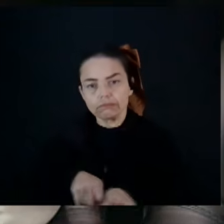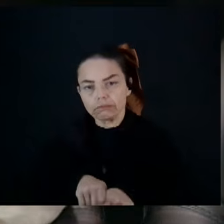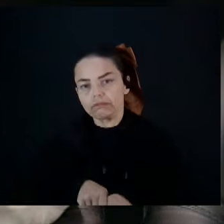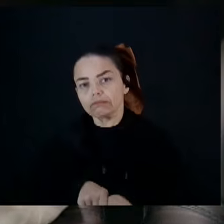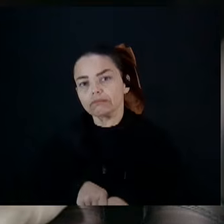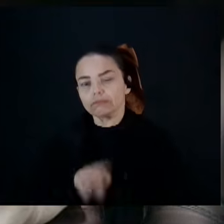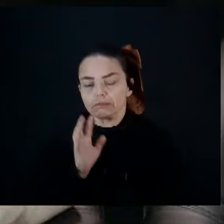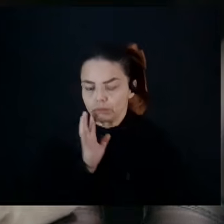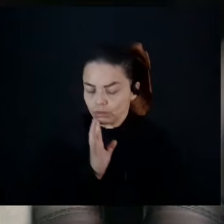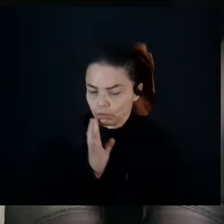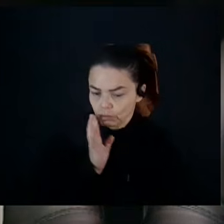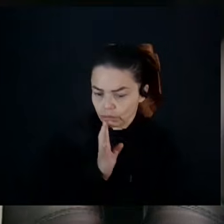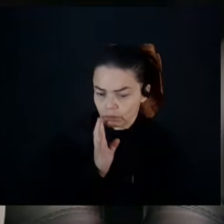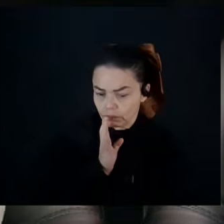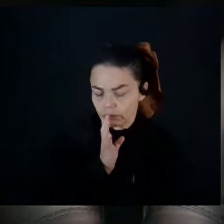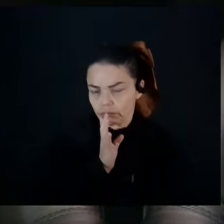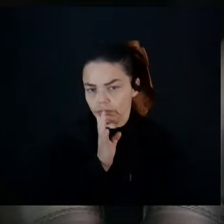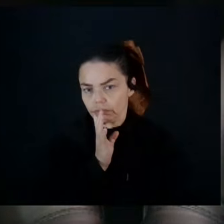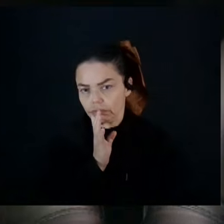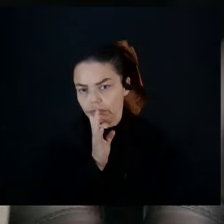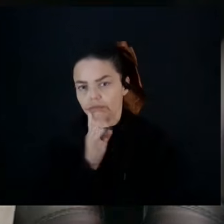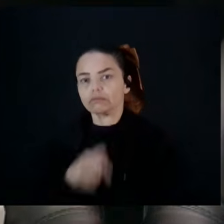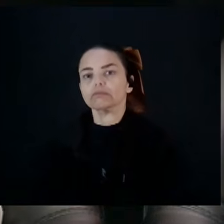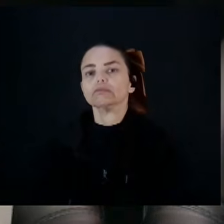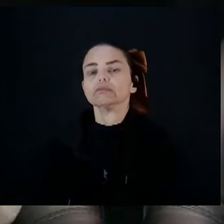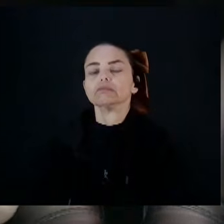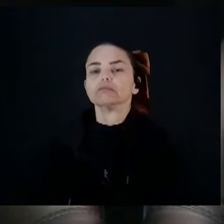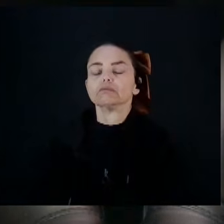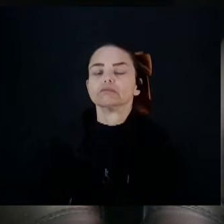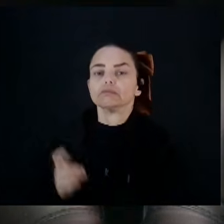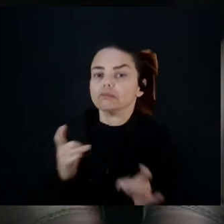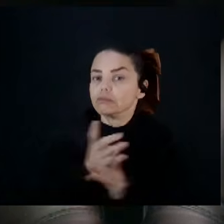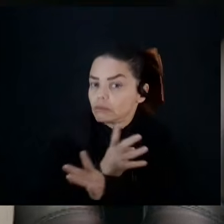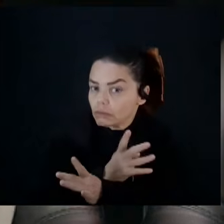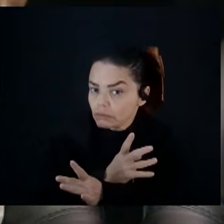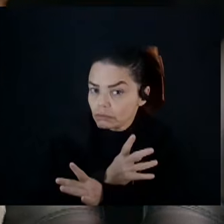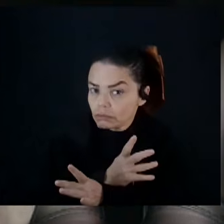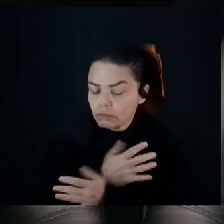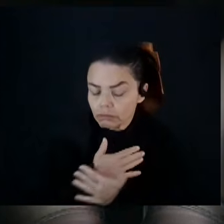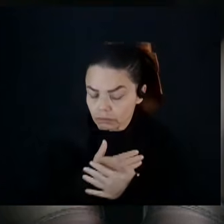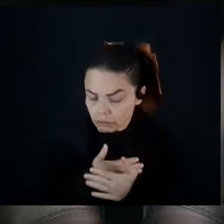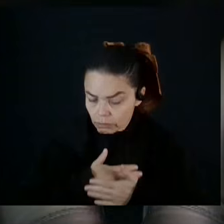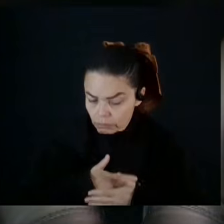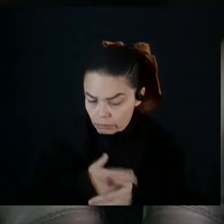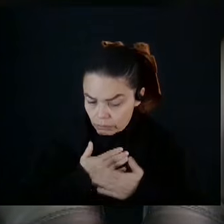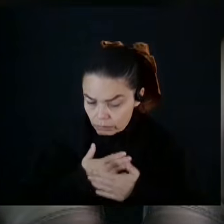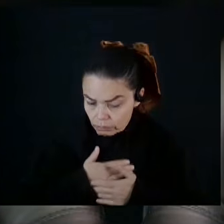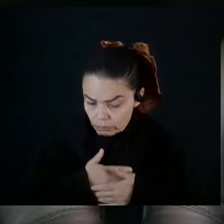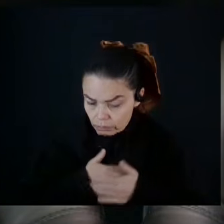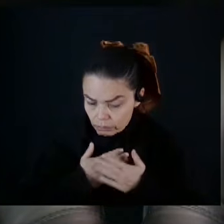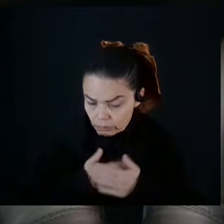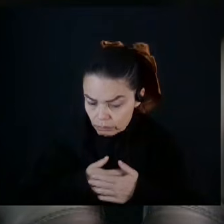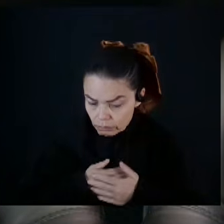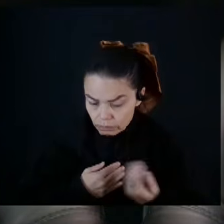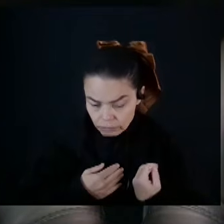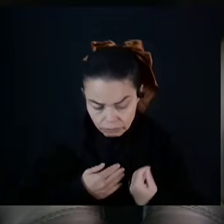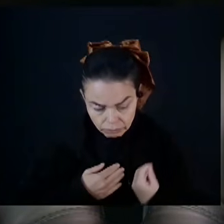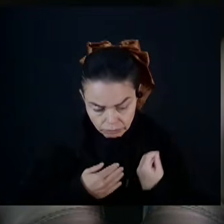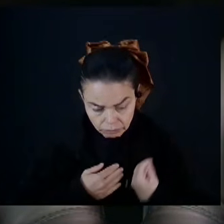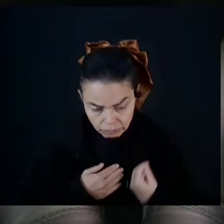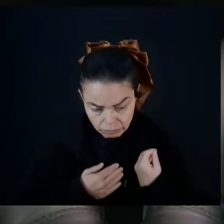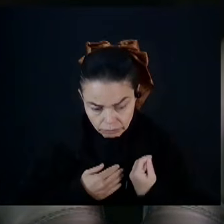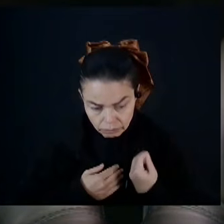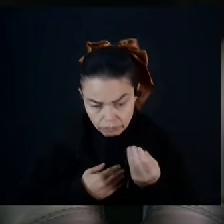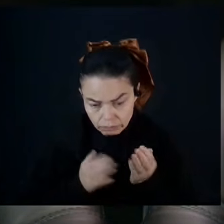legal estar apto, estar calmo estar presente no momento, gente. Hoje,